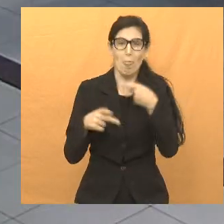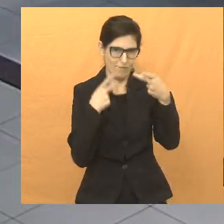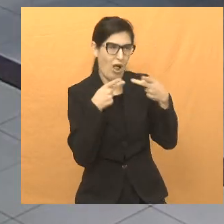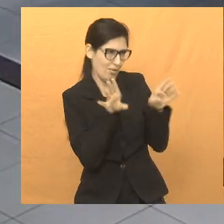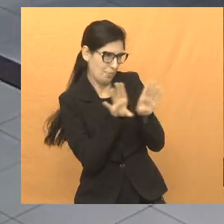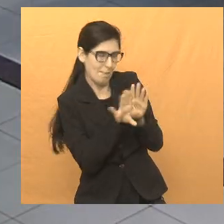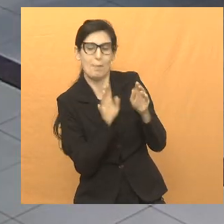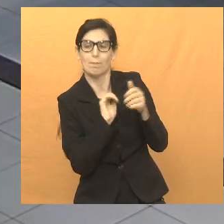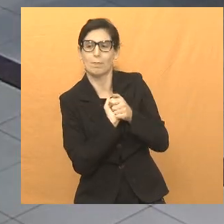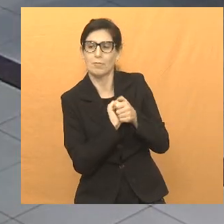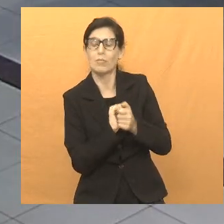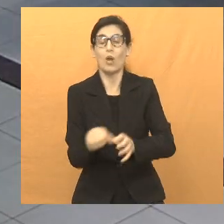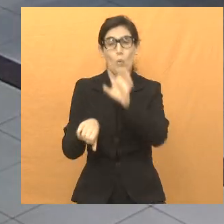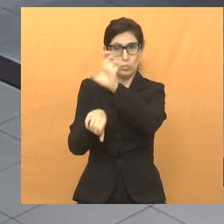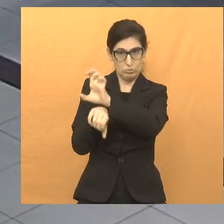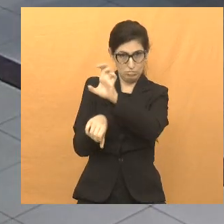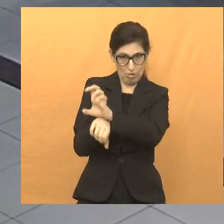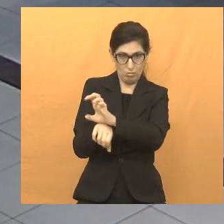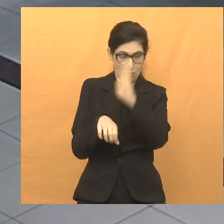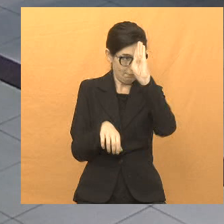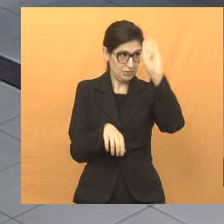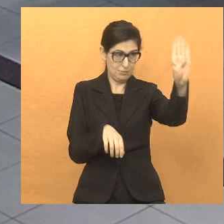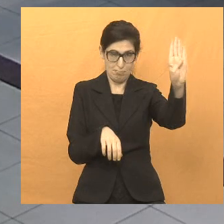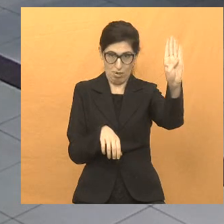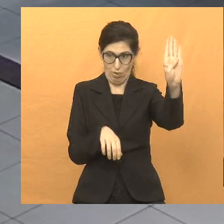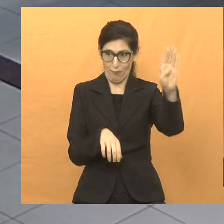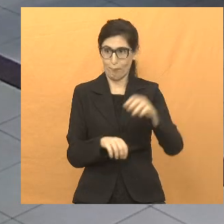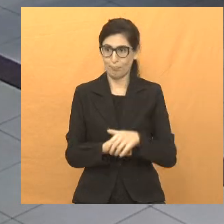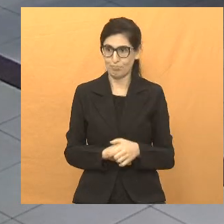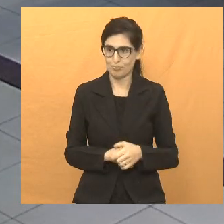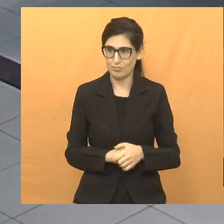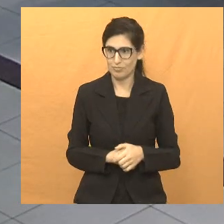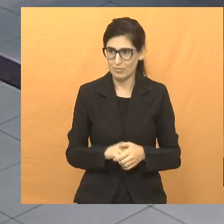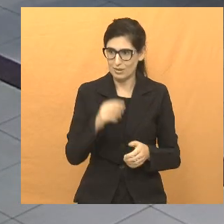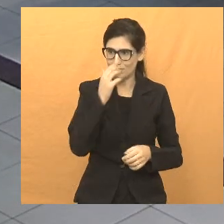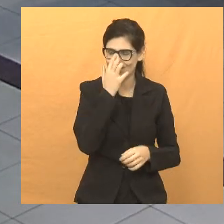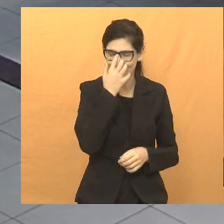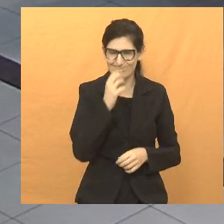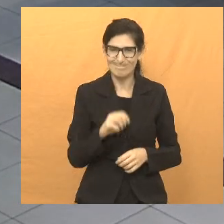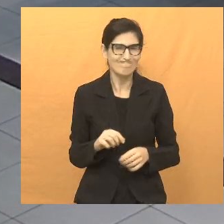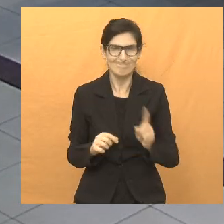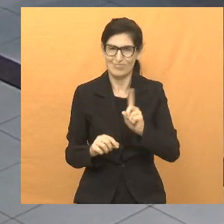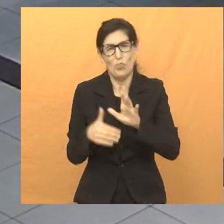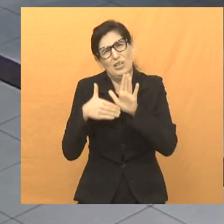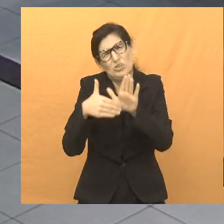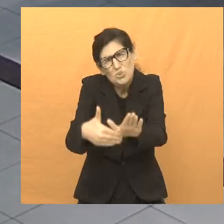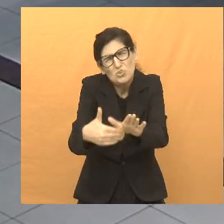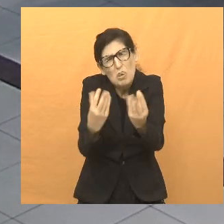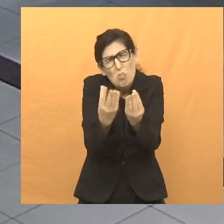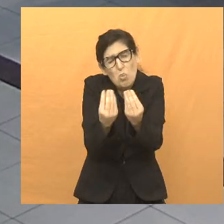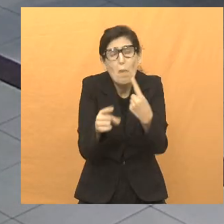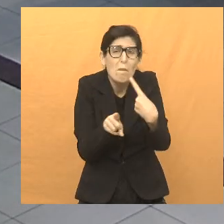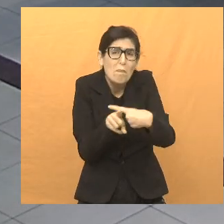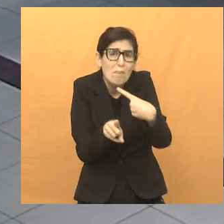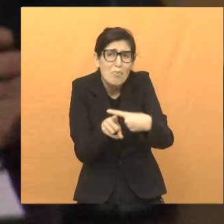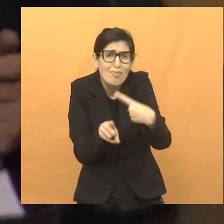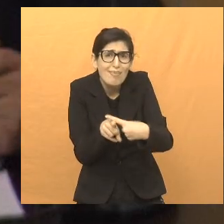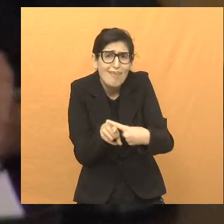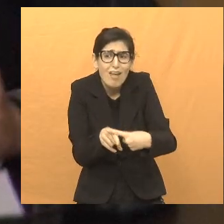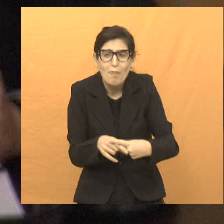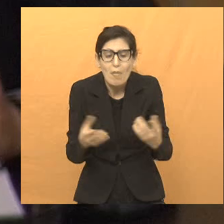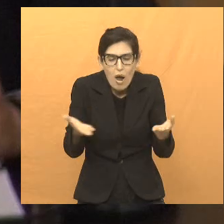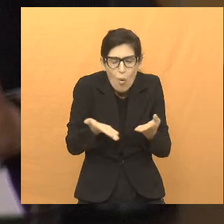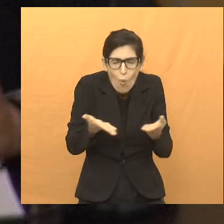realmente, assim, o Estado, principalmente, ele foge muito das obrigações, né? Nós tivemos agora recente 3